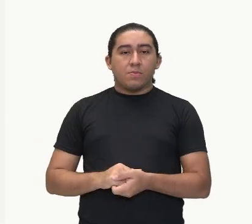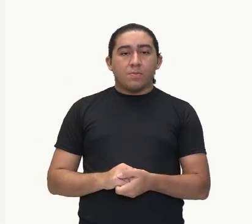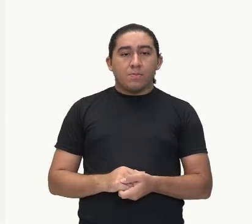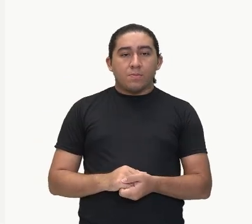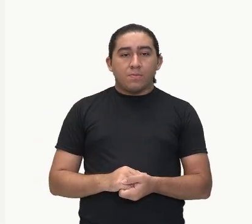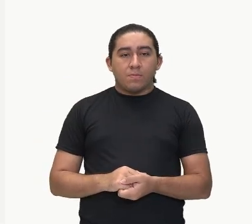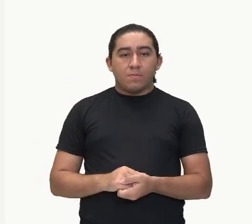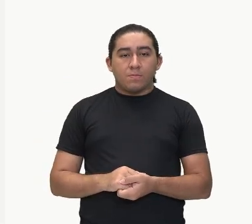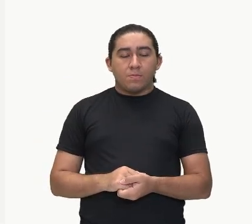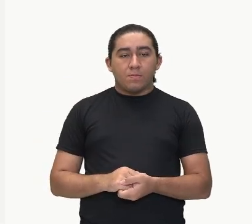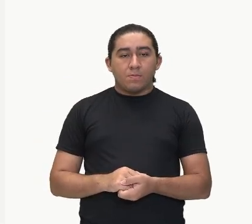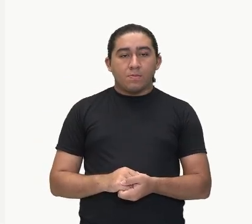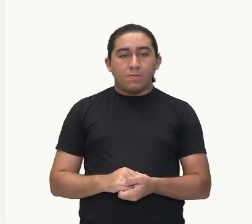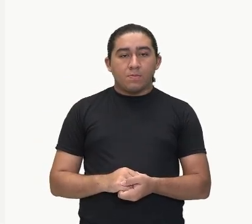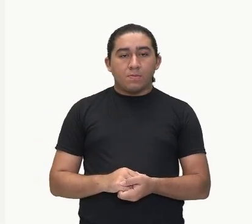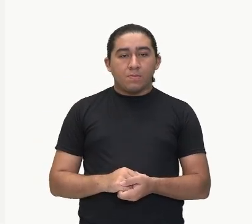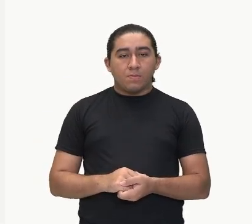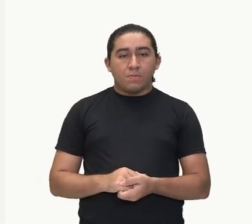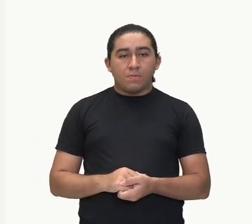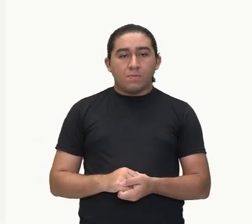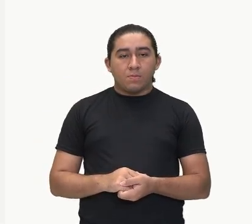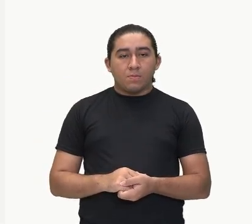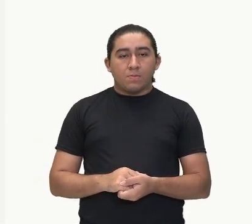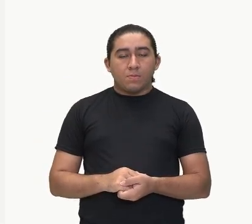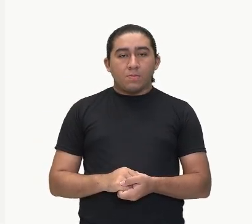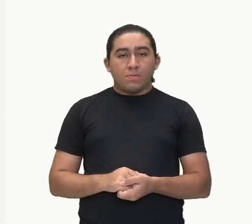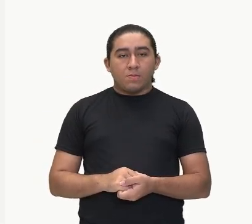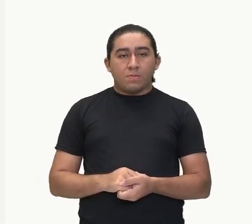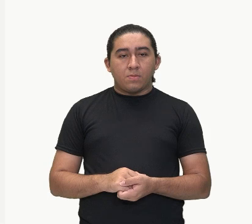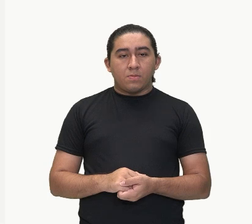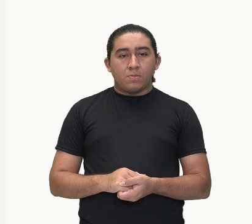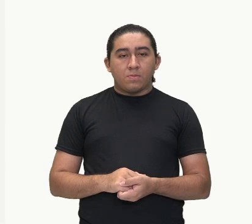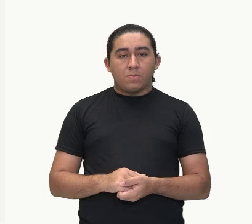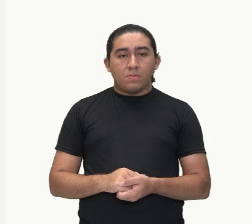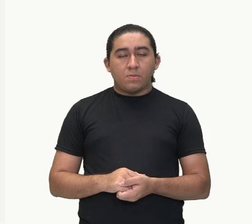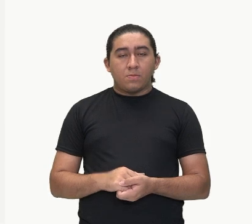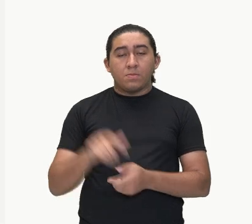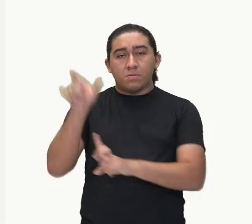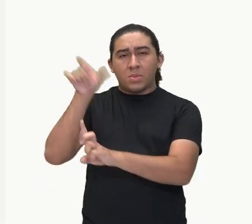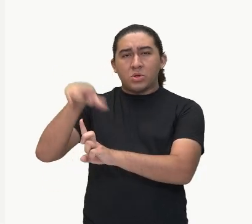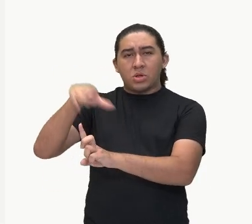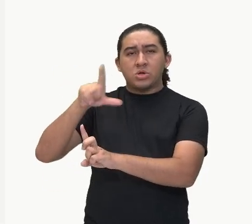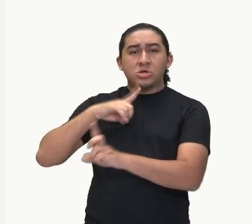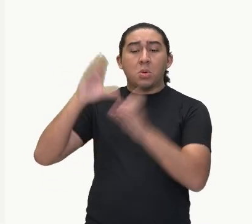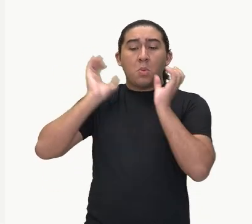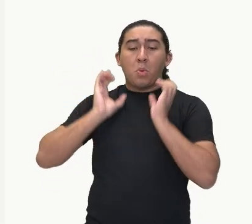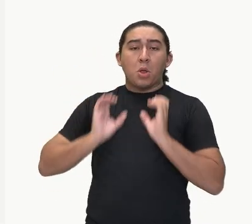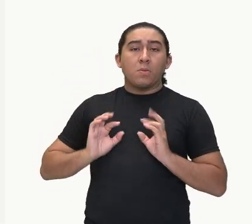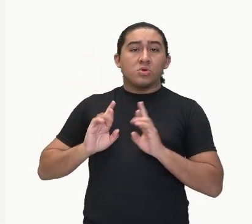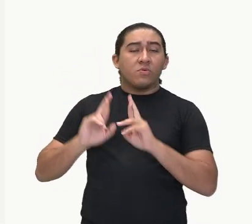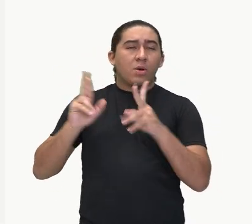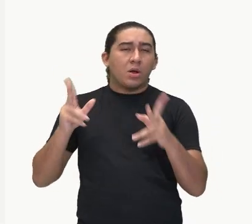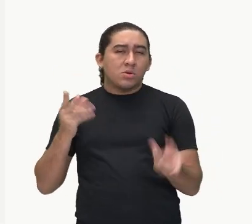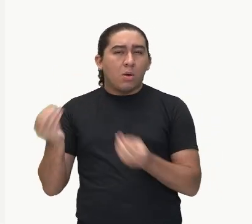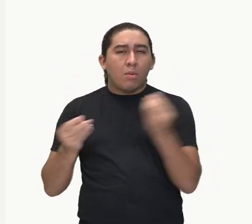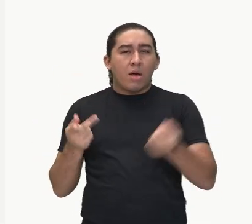mostra? Muitos personagens vulgares. Um jeito de